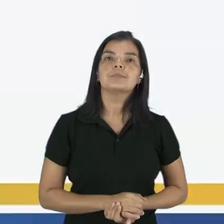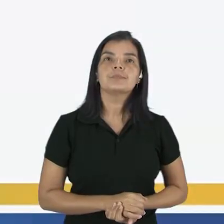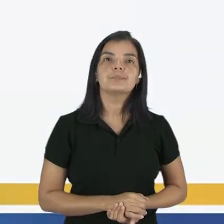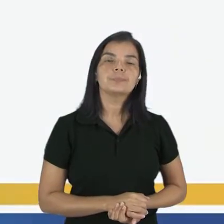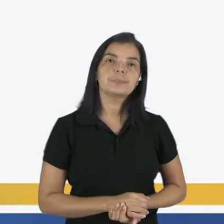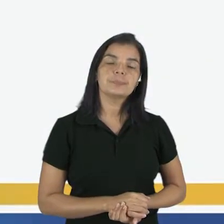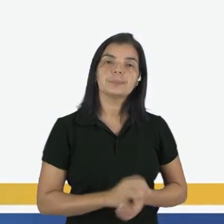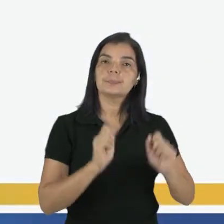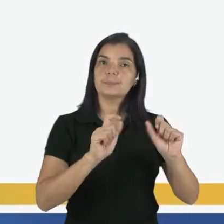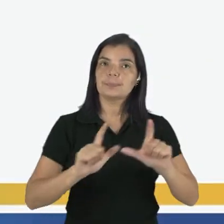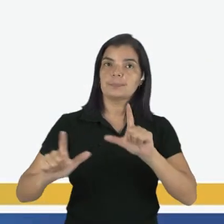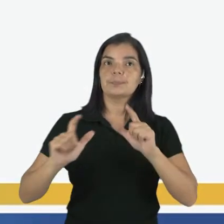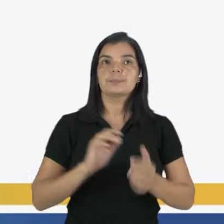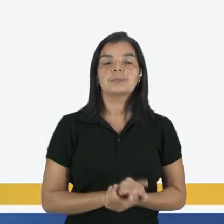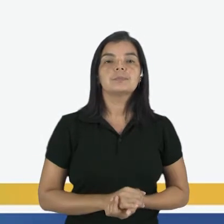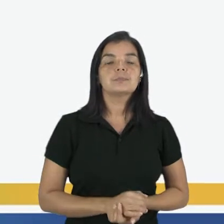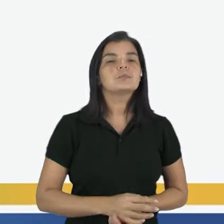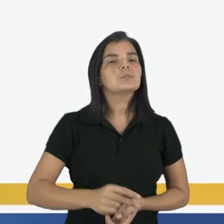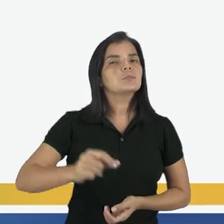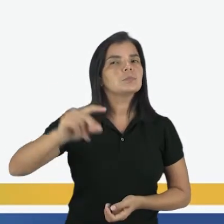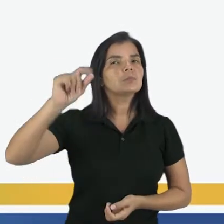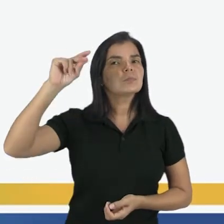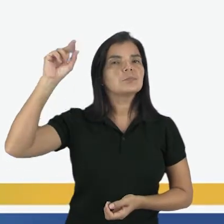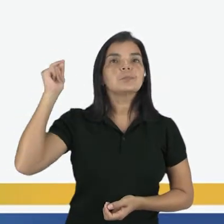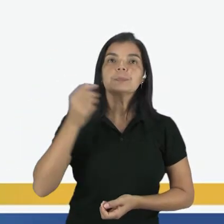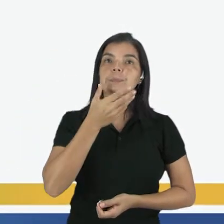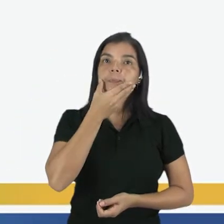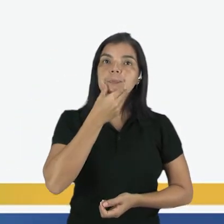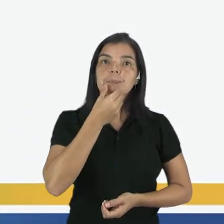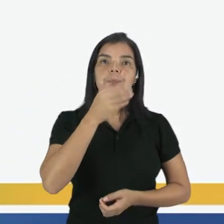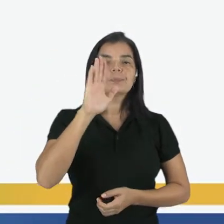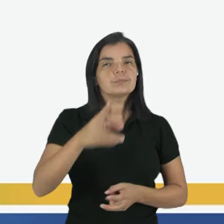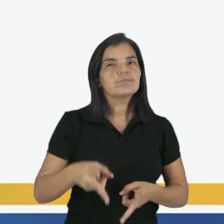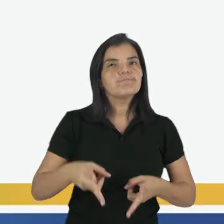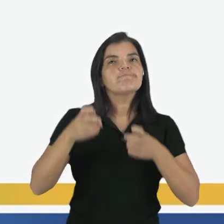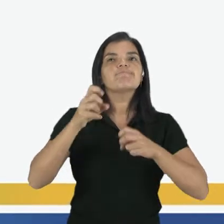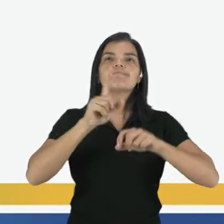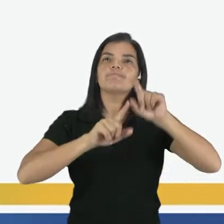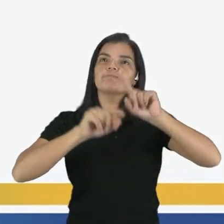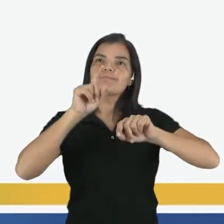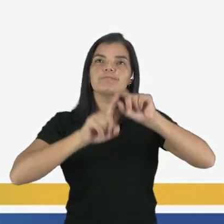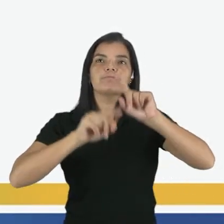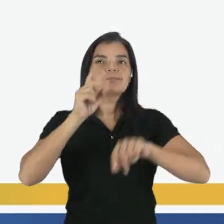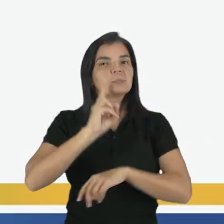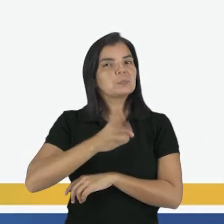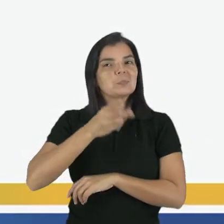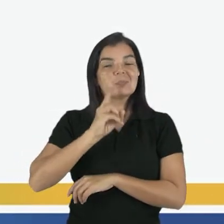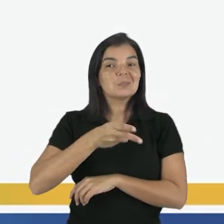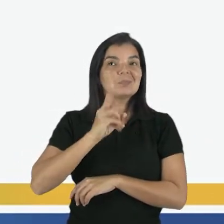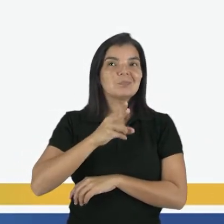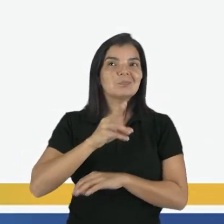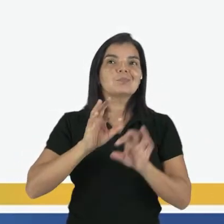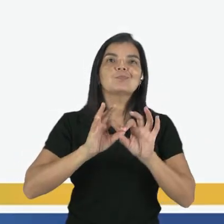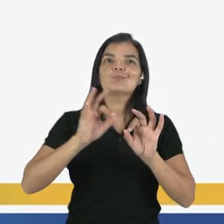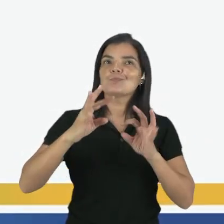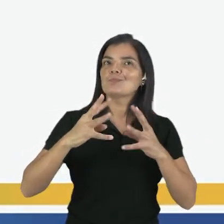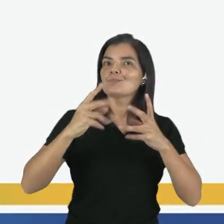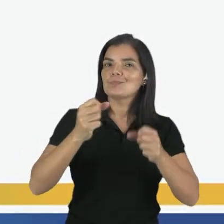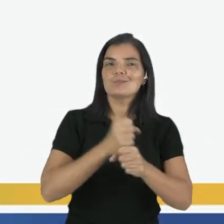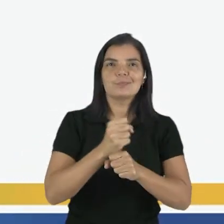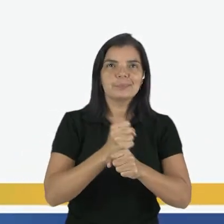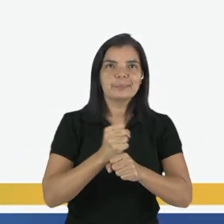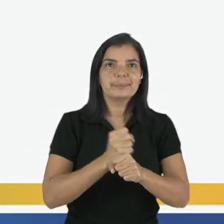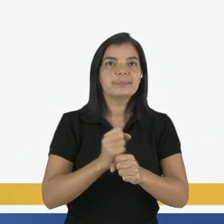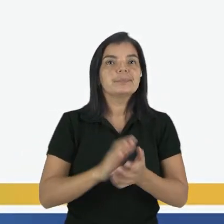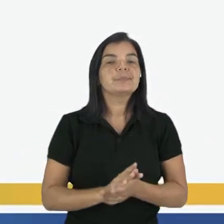celeste. Vamos aqui na telinha. Há muito tempo, o homem já percebia que as estrelas não eram as mesmas ao longo de